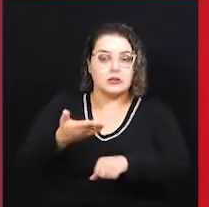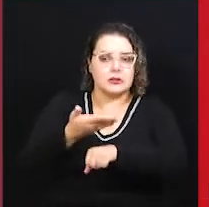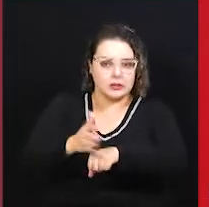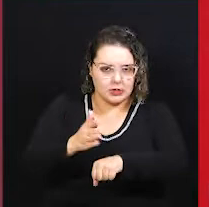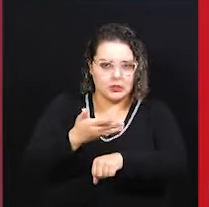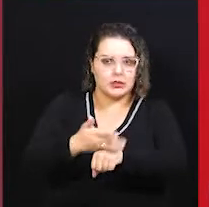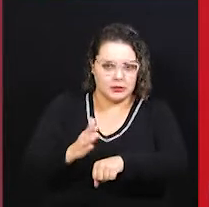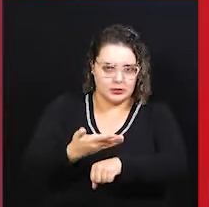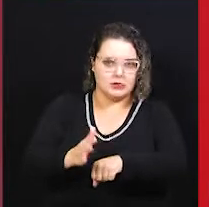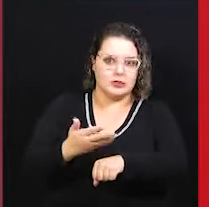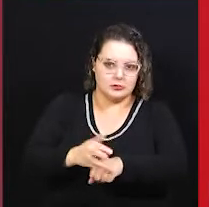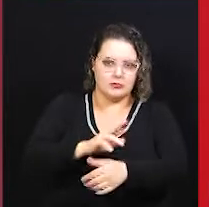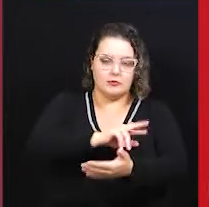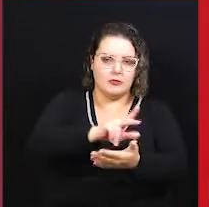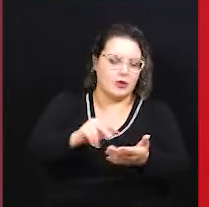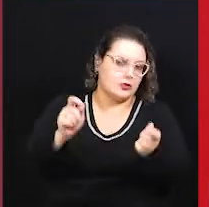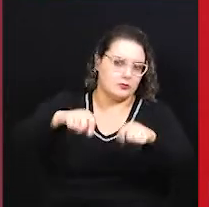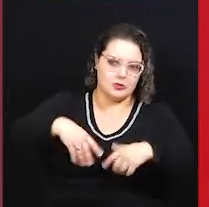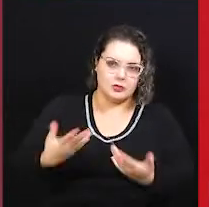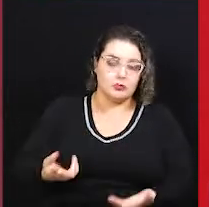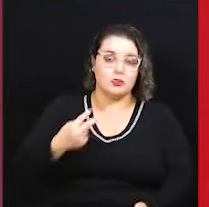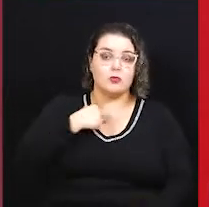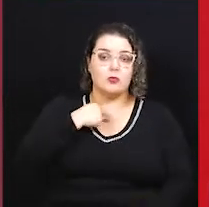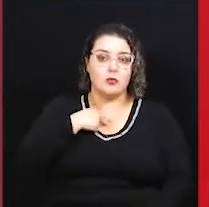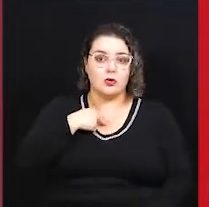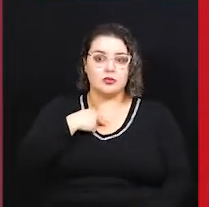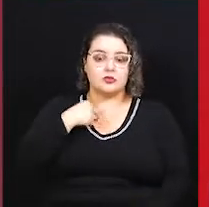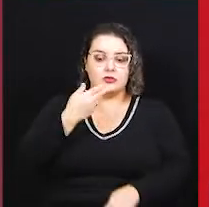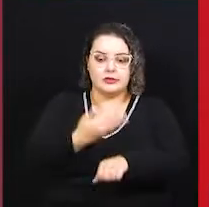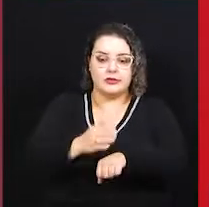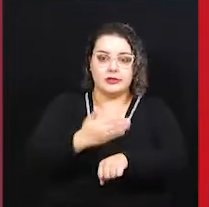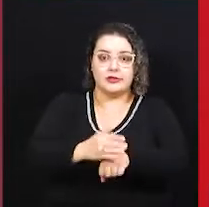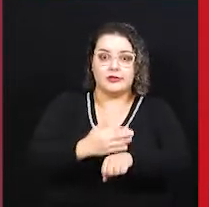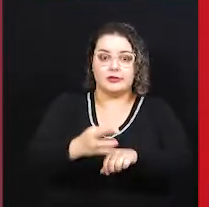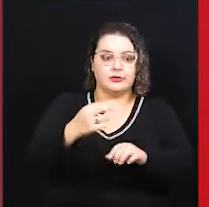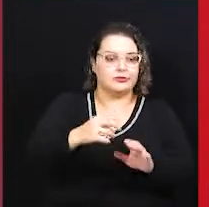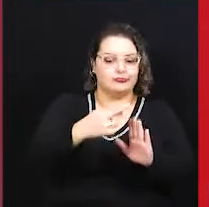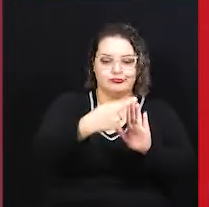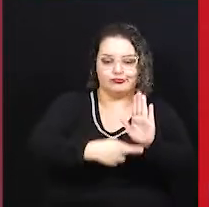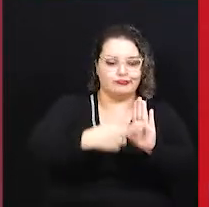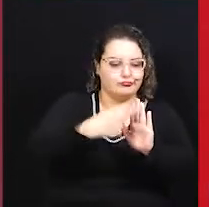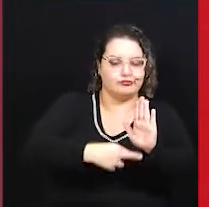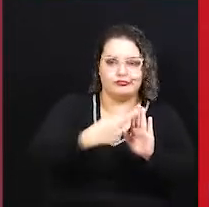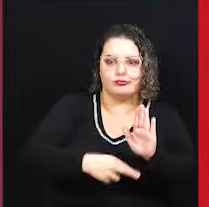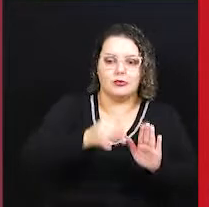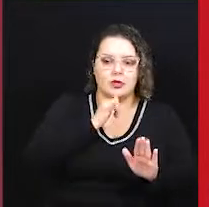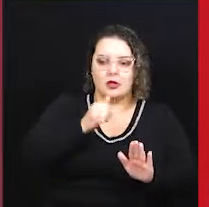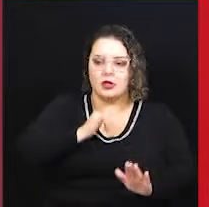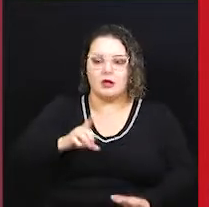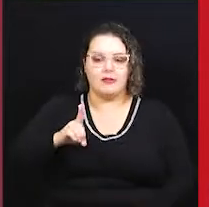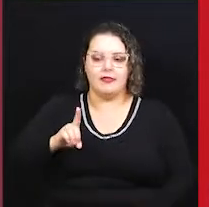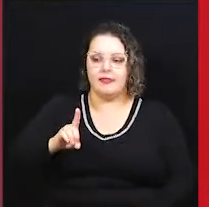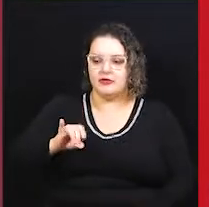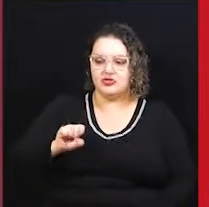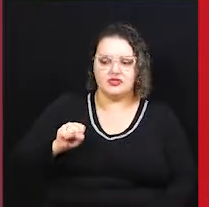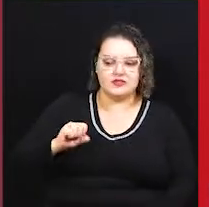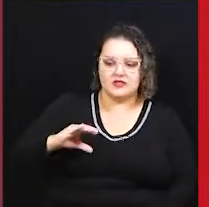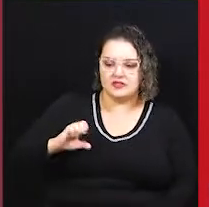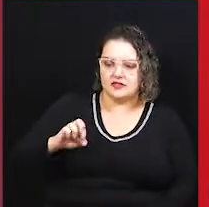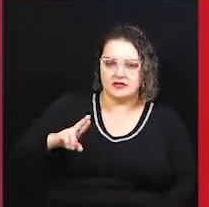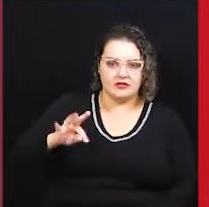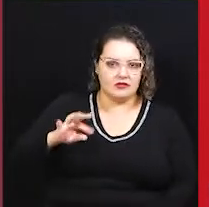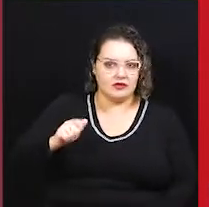Treinando várias possibilidades. Você não pode ficar fazendo somente dissertação, somente narração. Tem vários tipos de